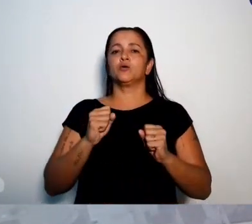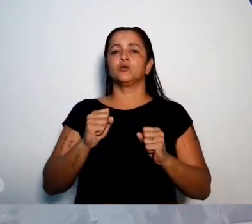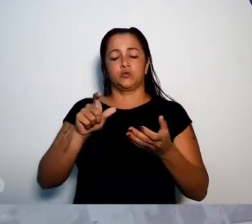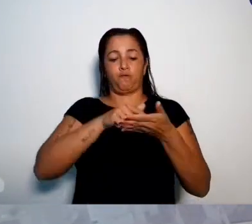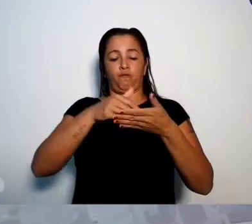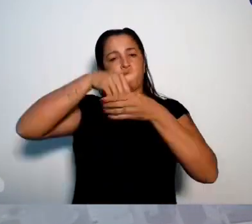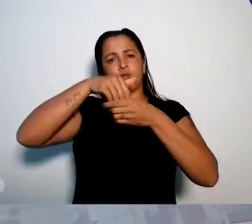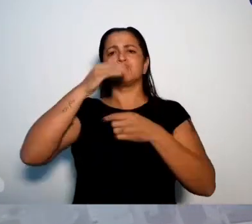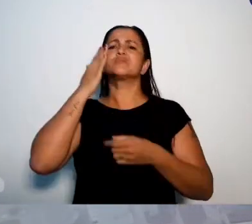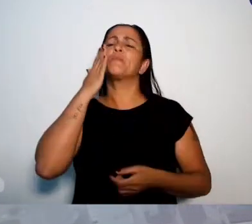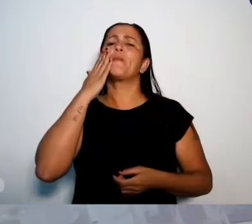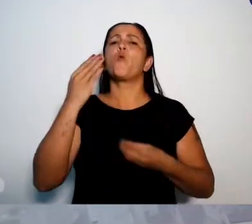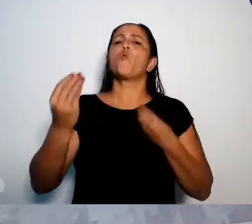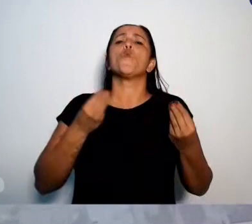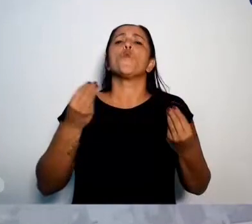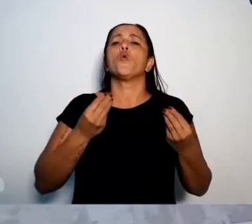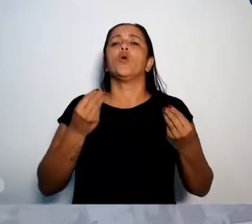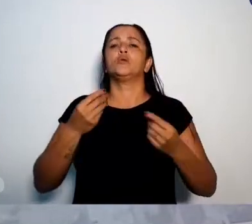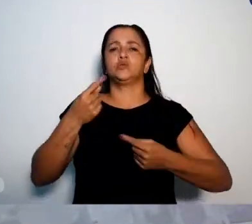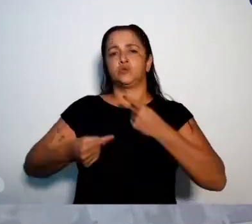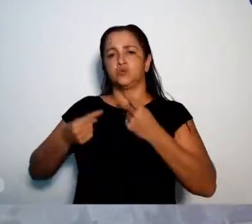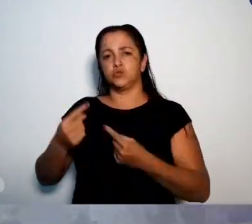hoje, senhor presidente. Muito obrigado pelo tempo.